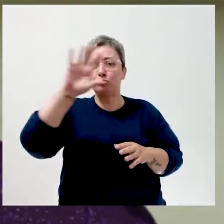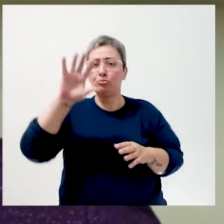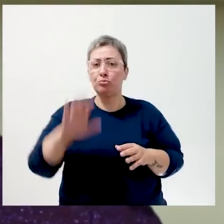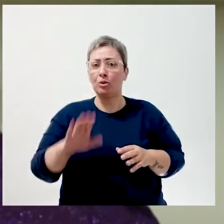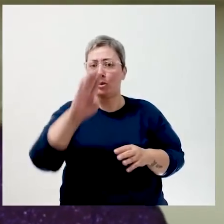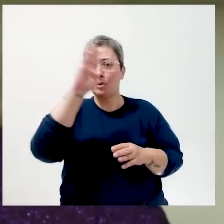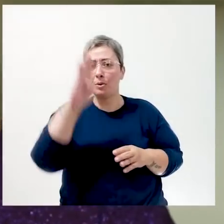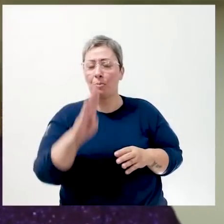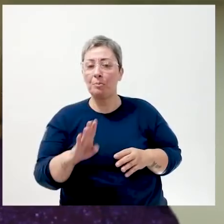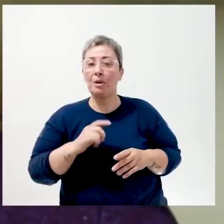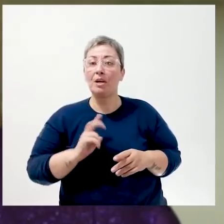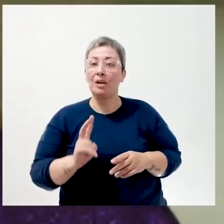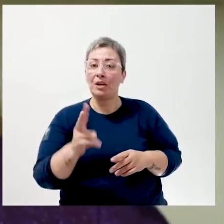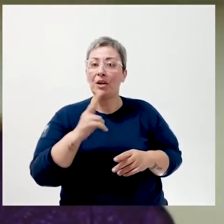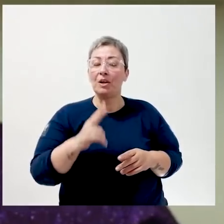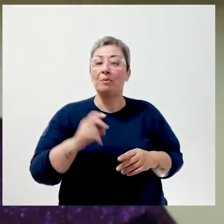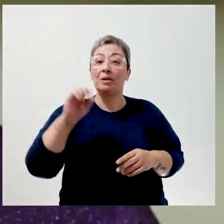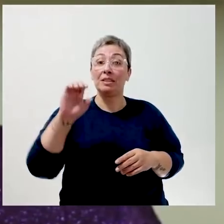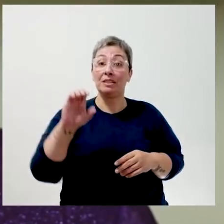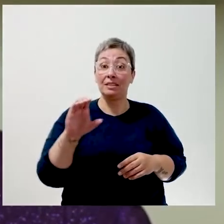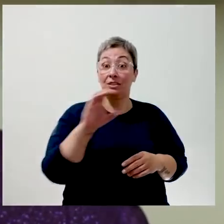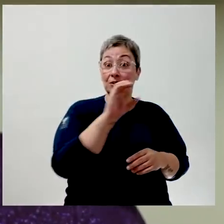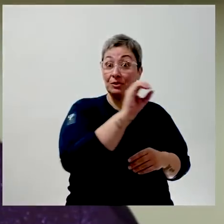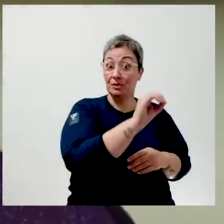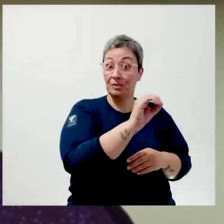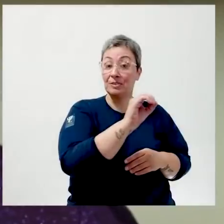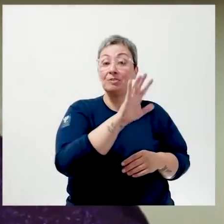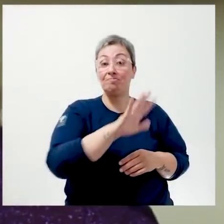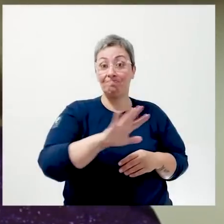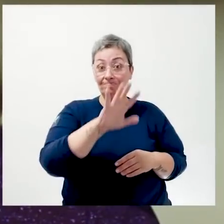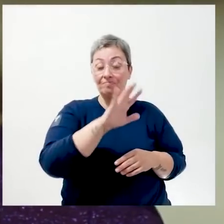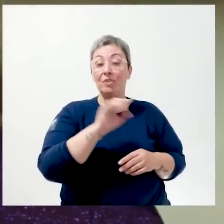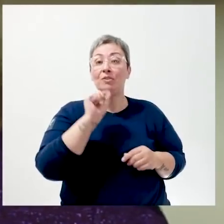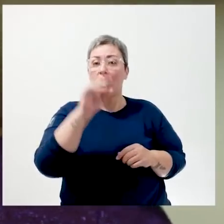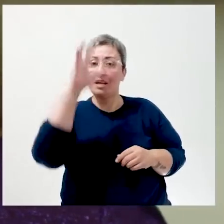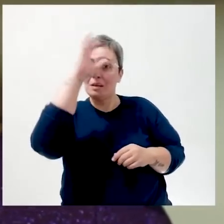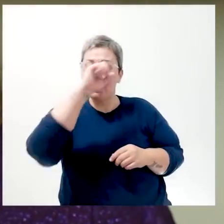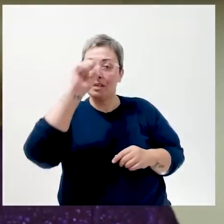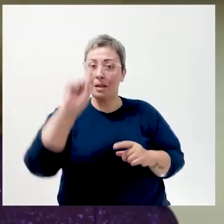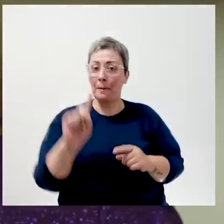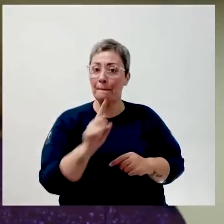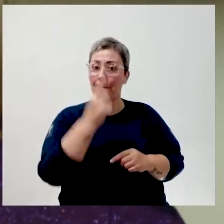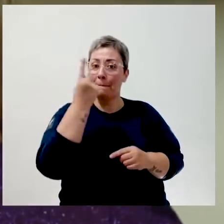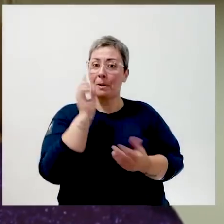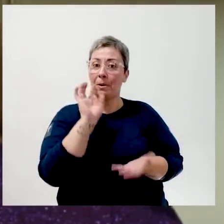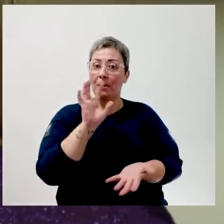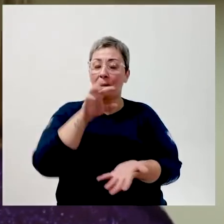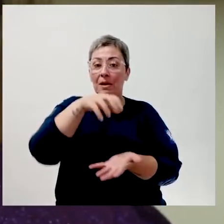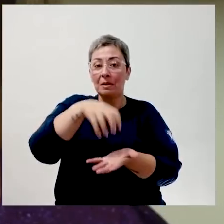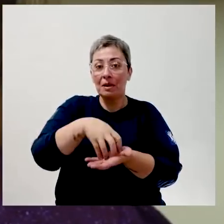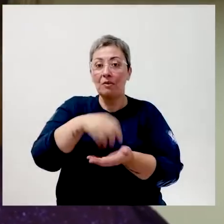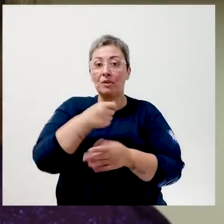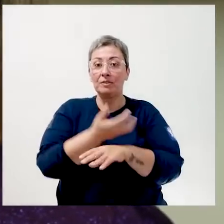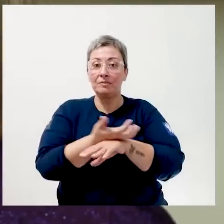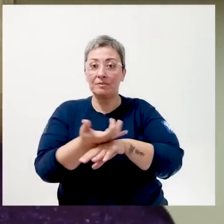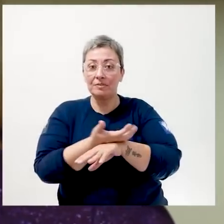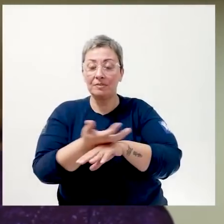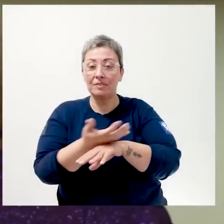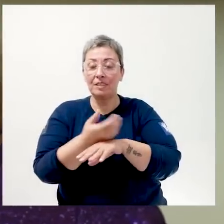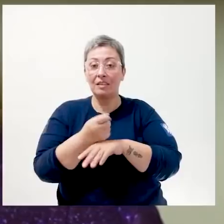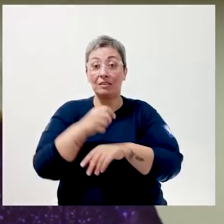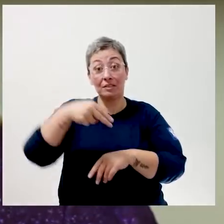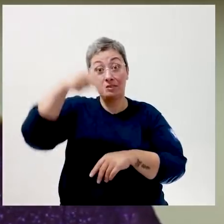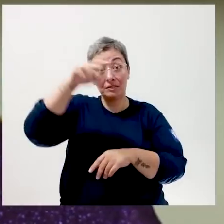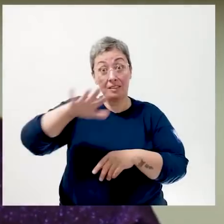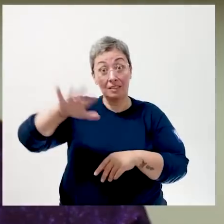Brasil continua com a região Centro-Oeste. Vocês aprenderam que a primeira capital do Brasil foi em Salvador, na